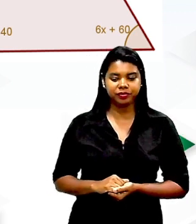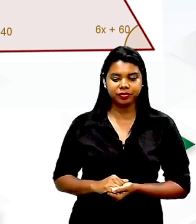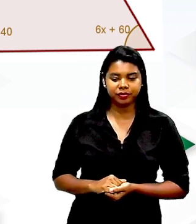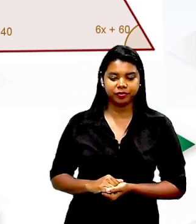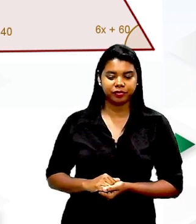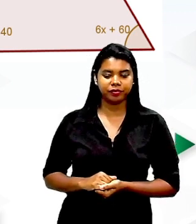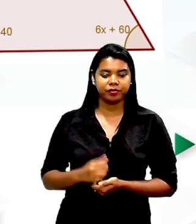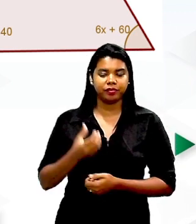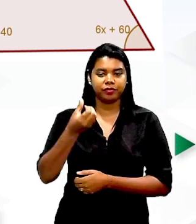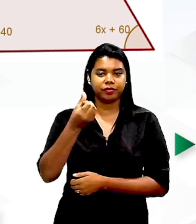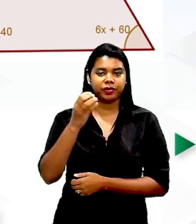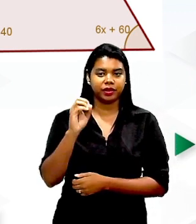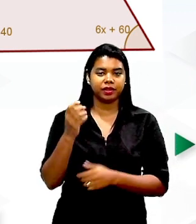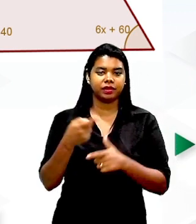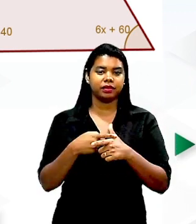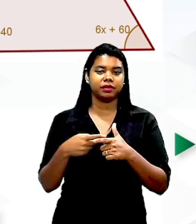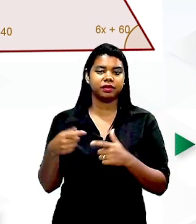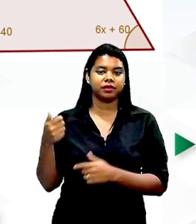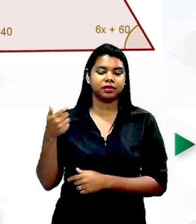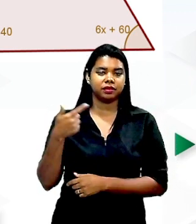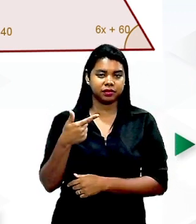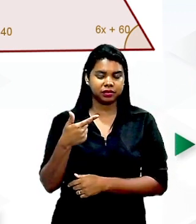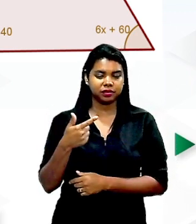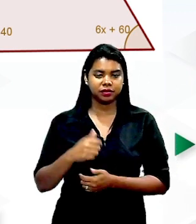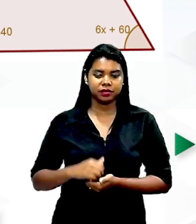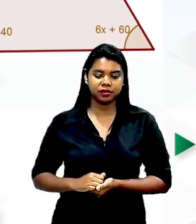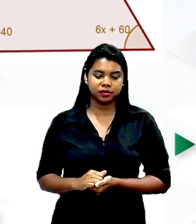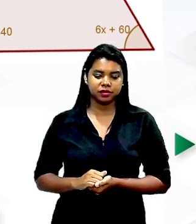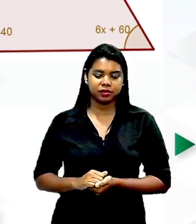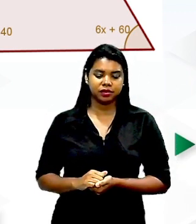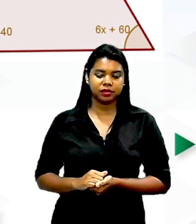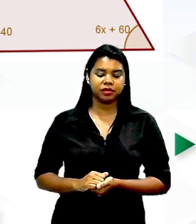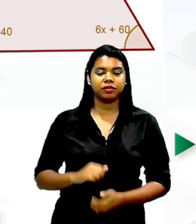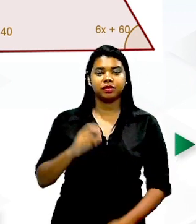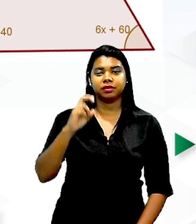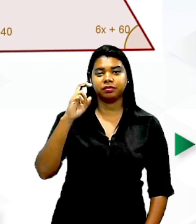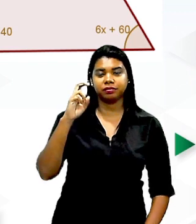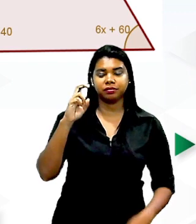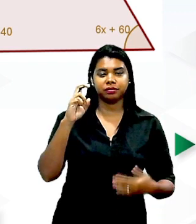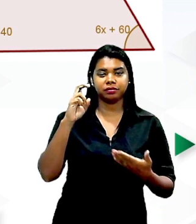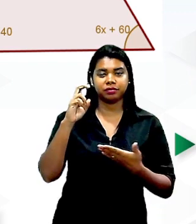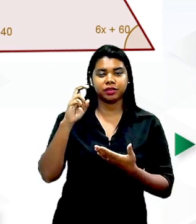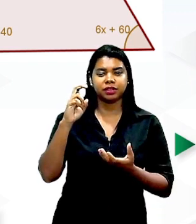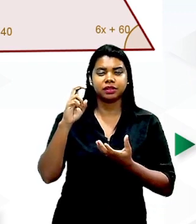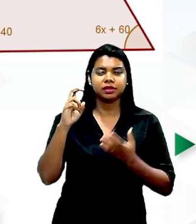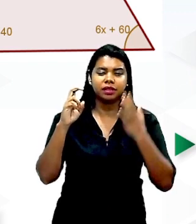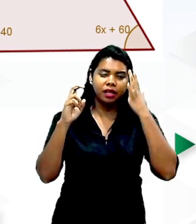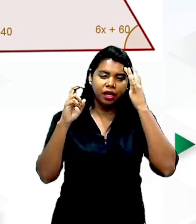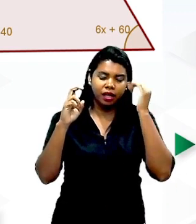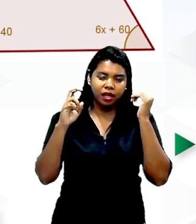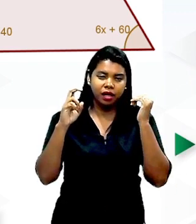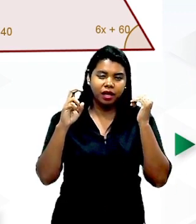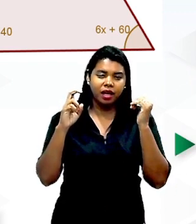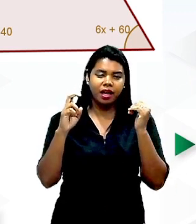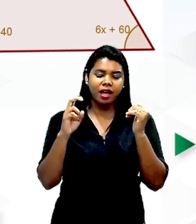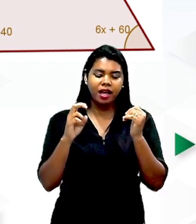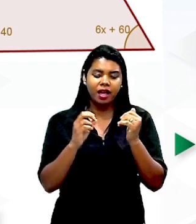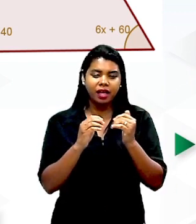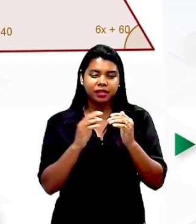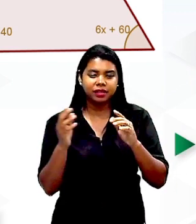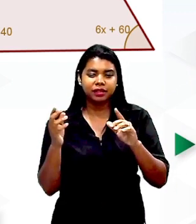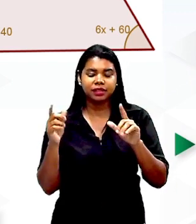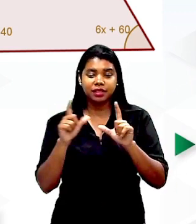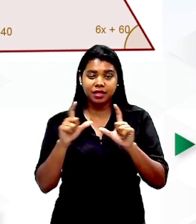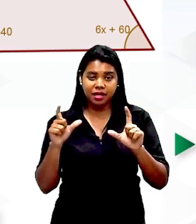60 dividido por 12, né? 12 parte de 60 vai dar 5 graus. Então se eu quiser saber cada abertura de ângulo